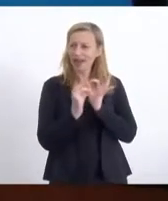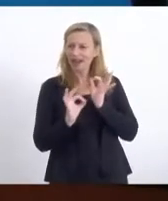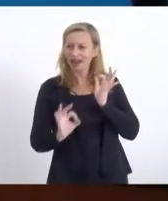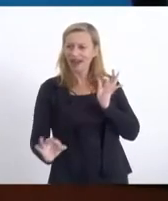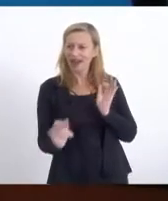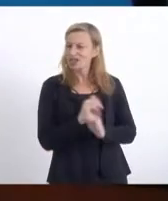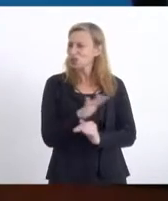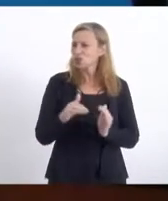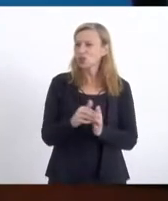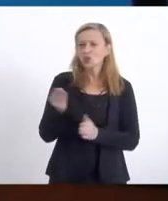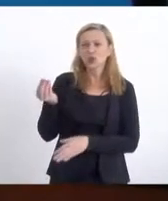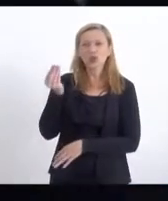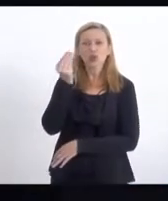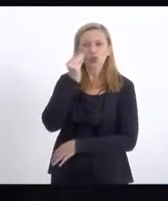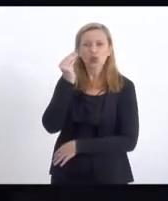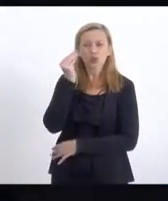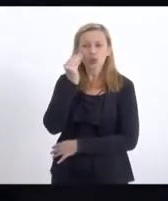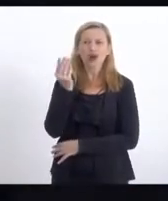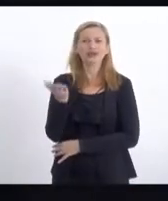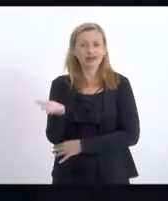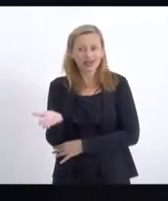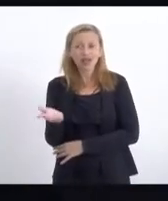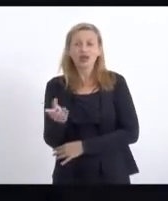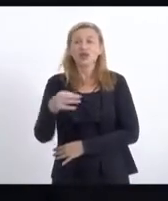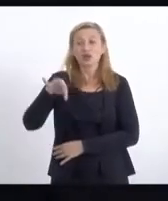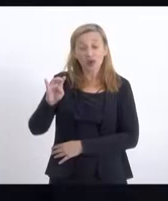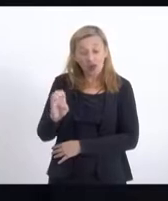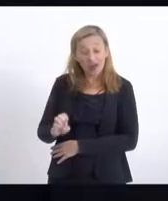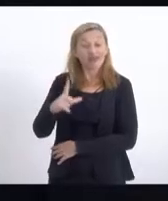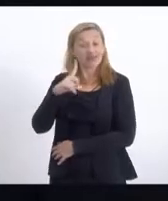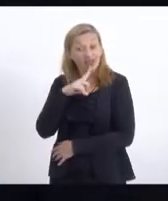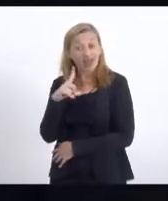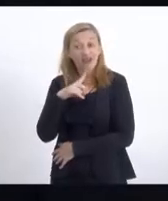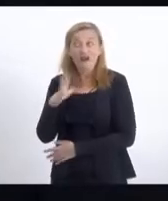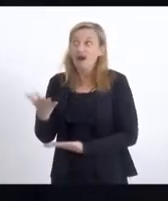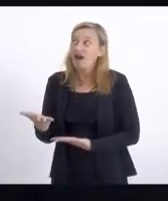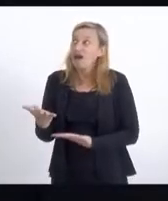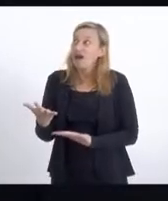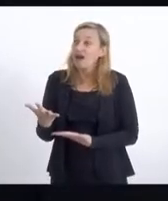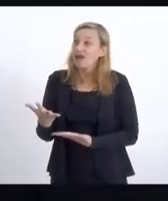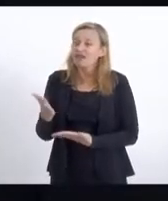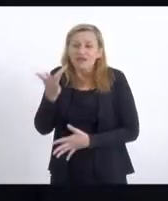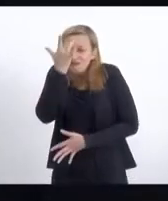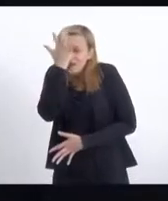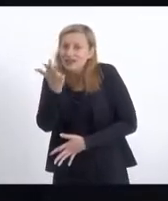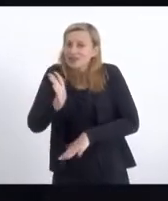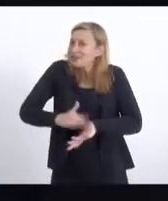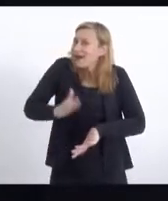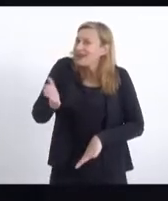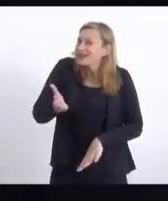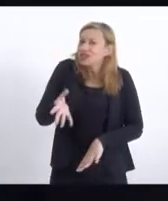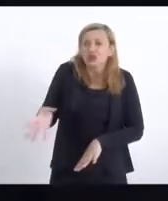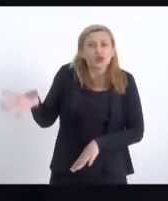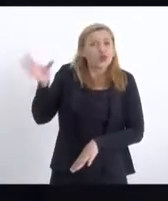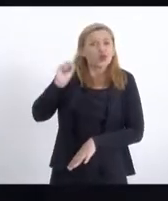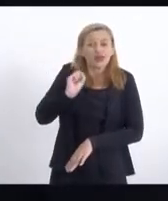essas oportunidades que o Noroeste tem, né, fica mais fácil a